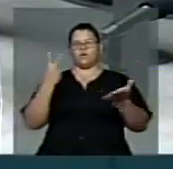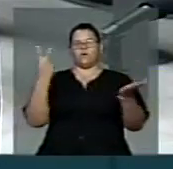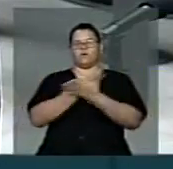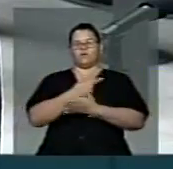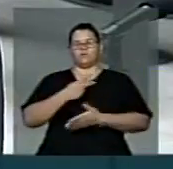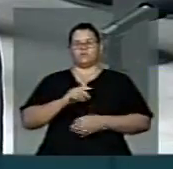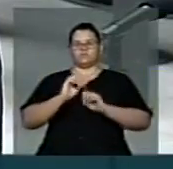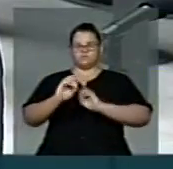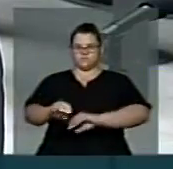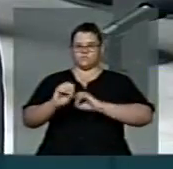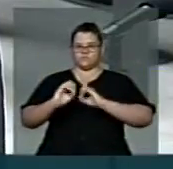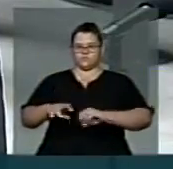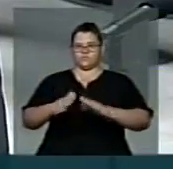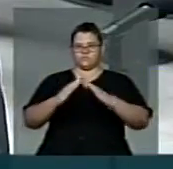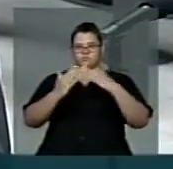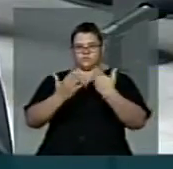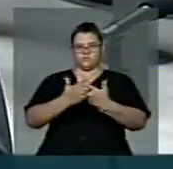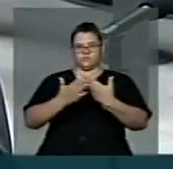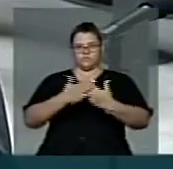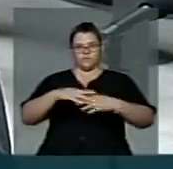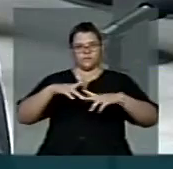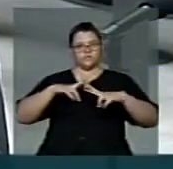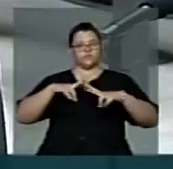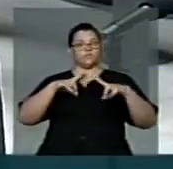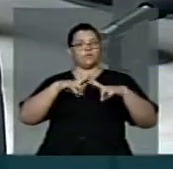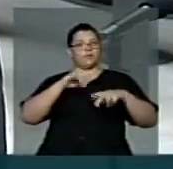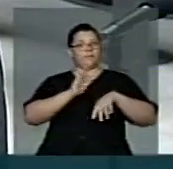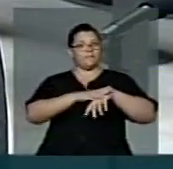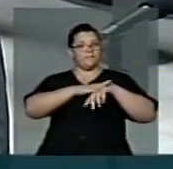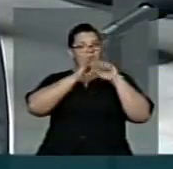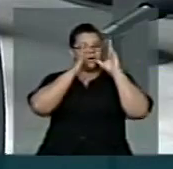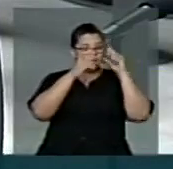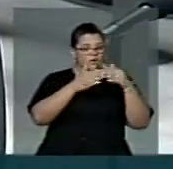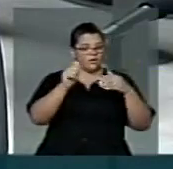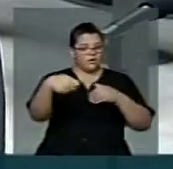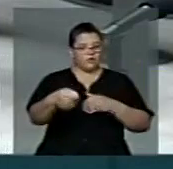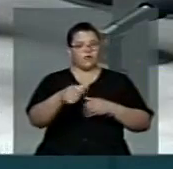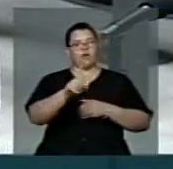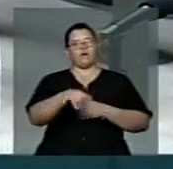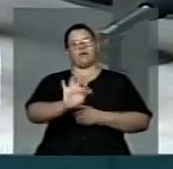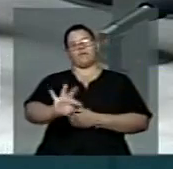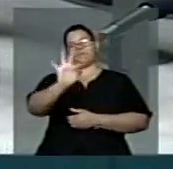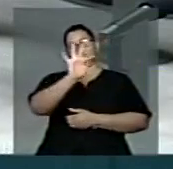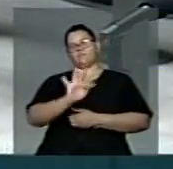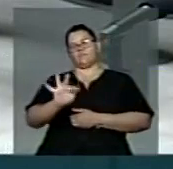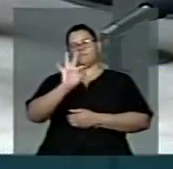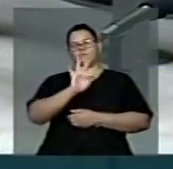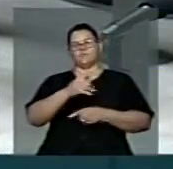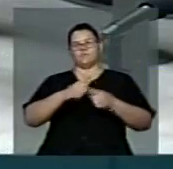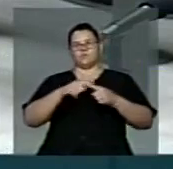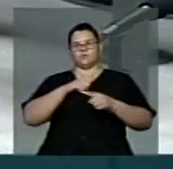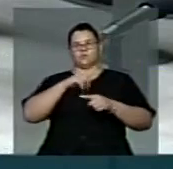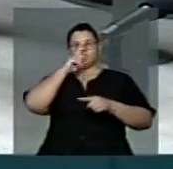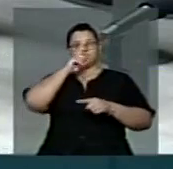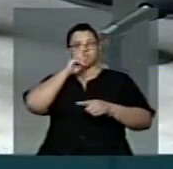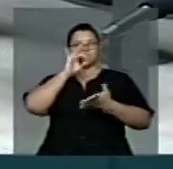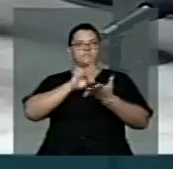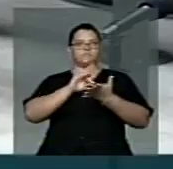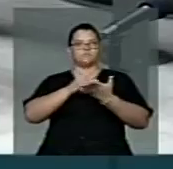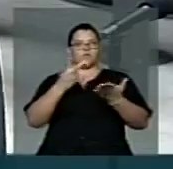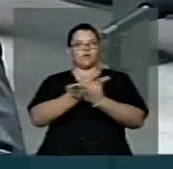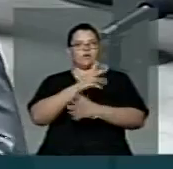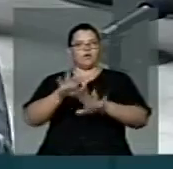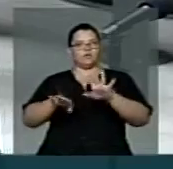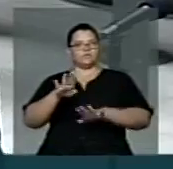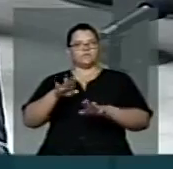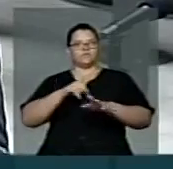ensino privado, particularmente na área universitária, colocando em risco, inclusive, a qualidade do ensino, né, e